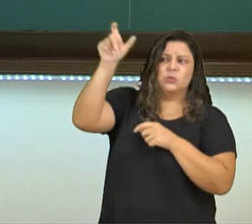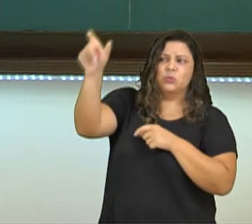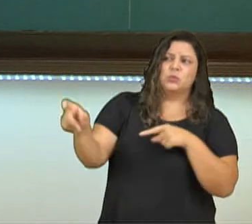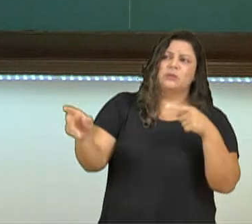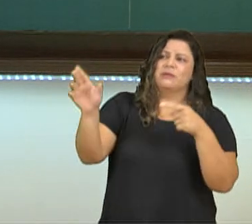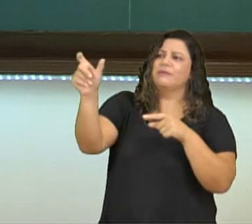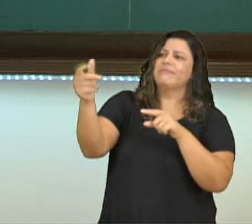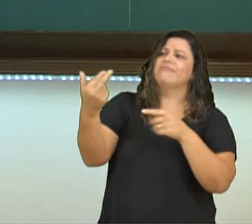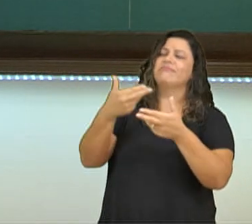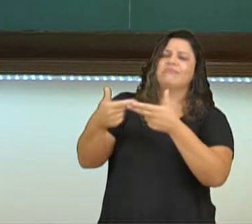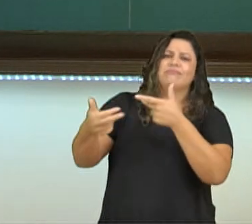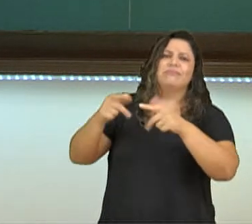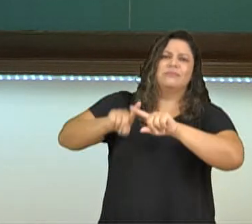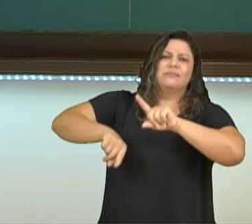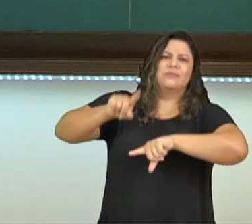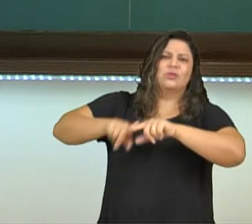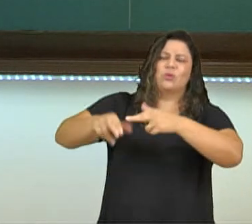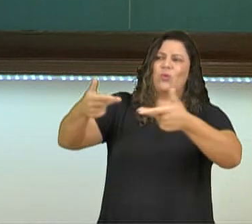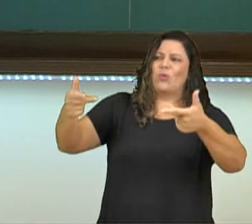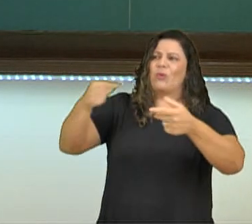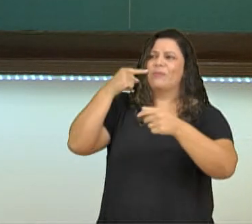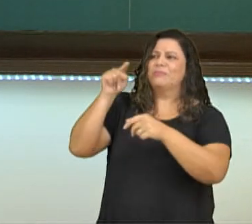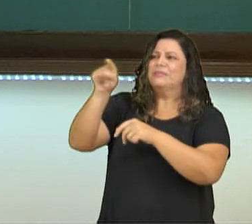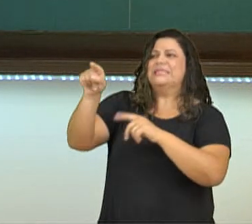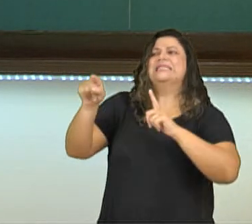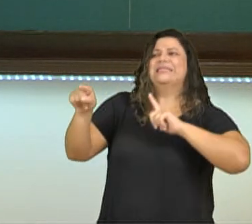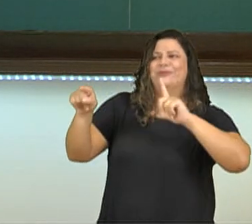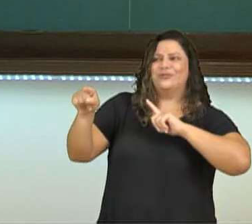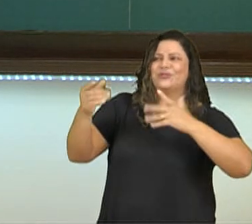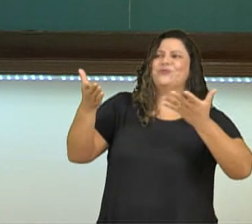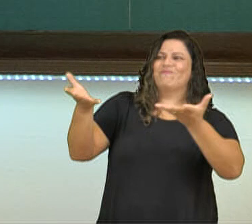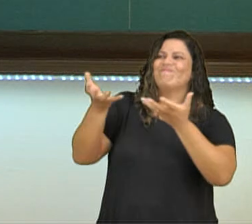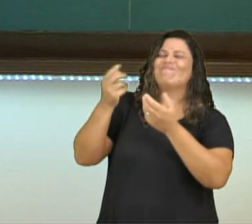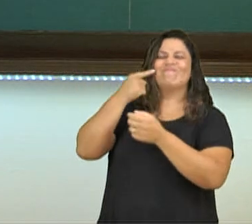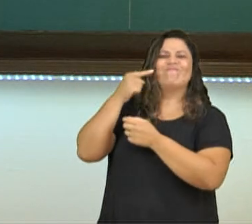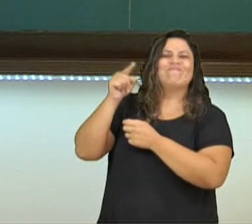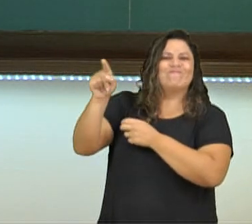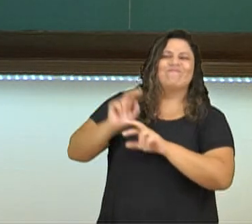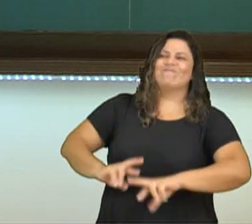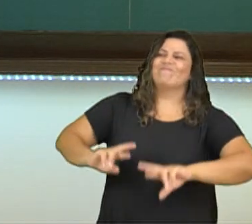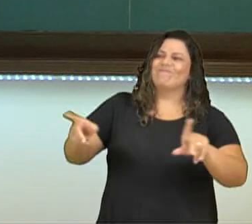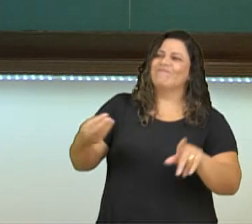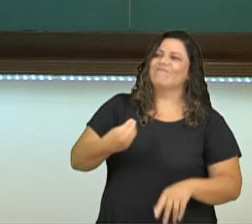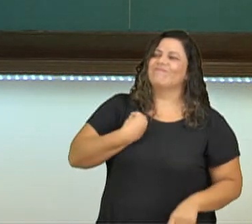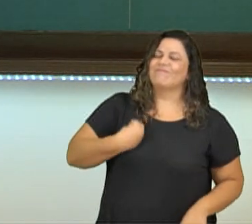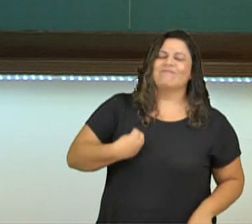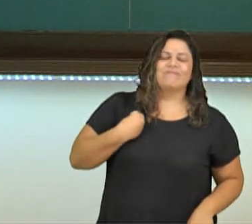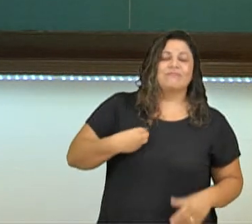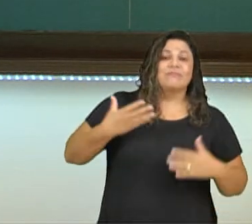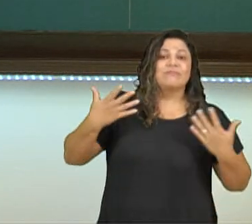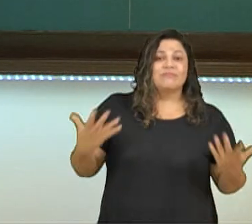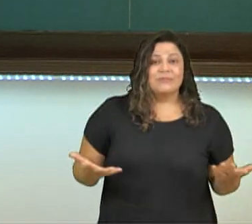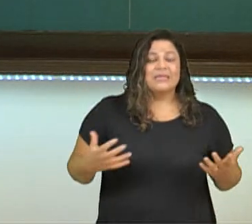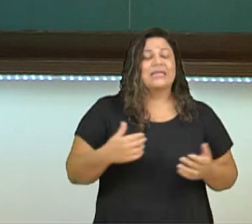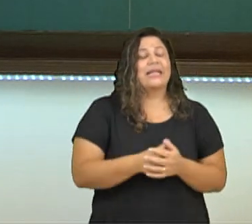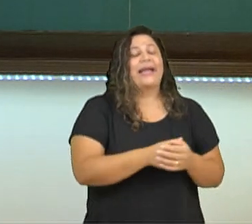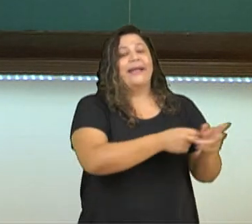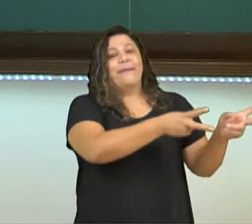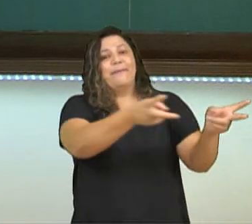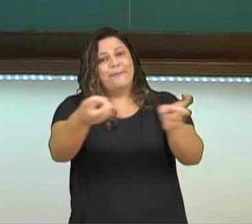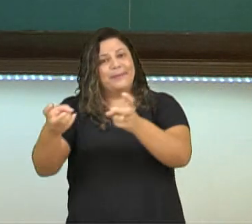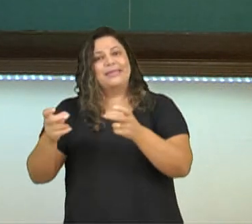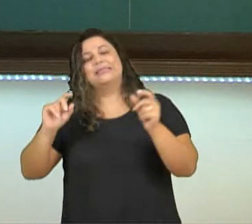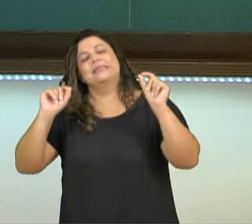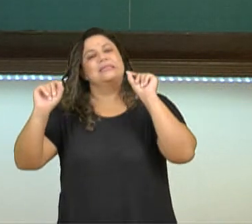parou e pensou, puxa, se eu tivesse esse item faria diferença na minha vida. E aí nós percebemos